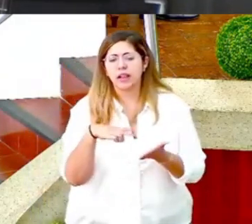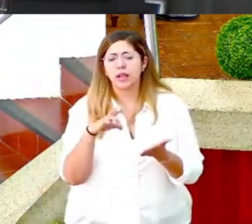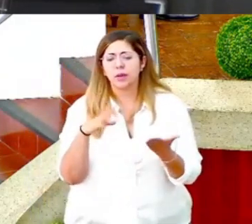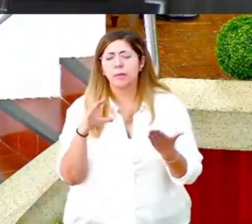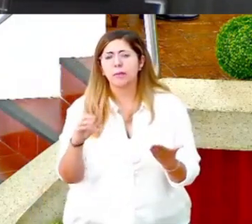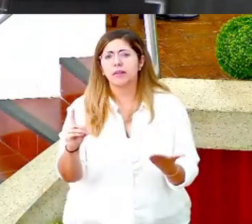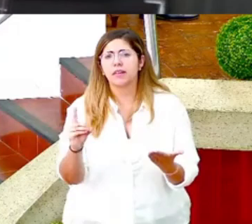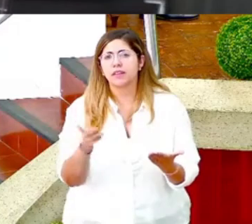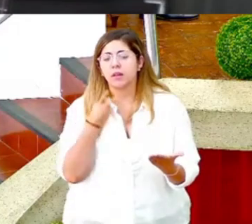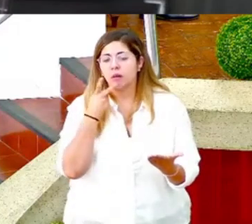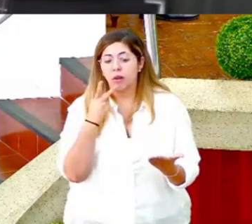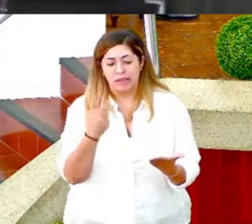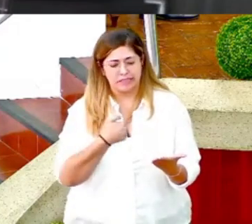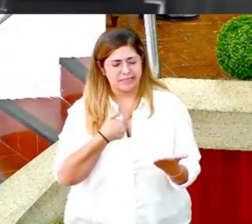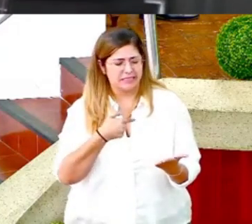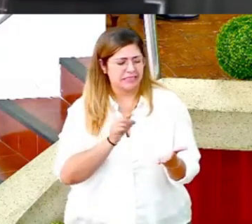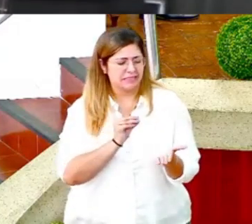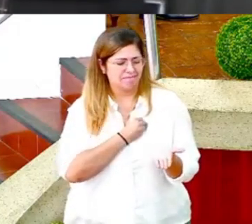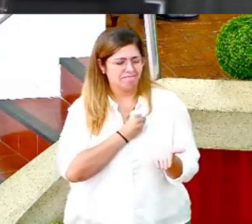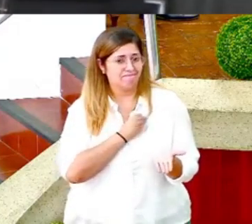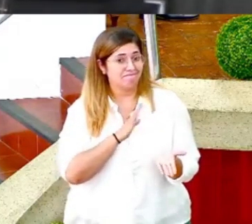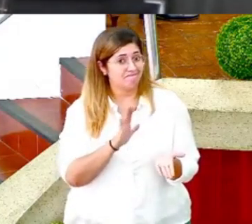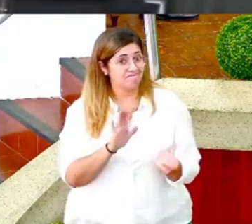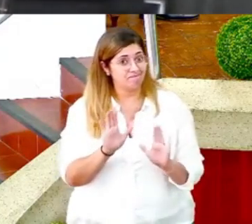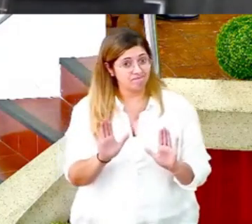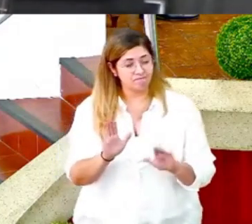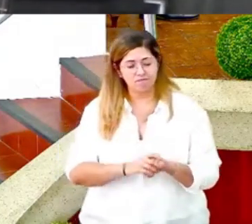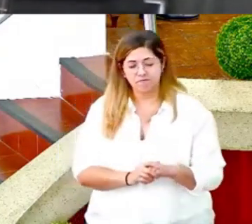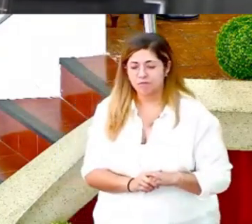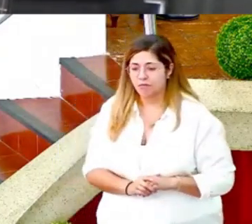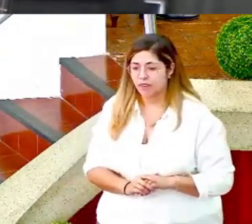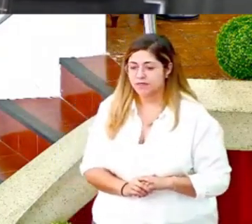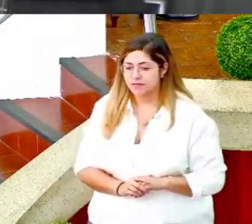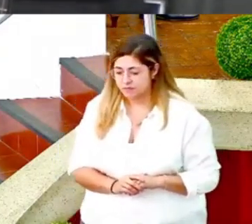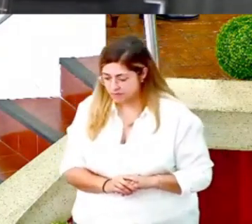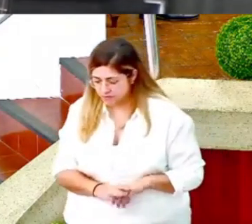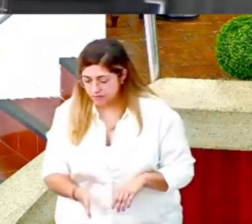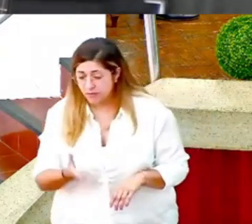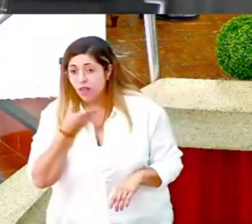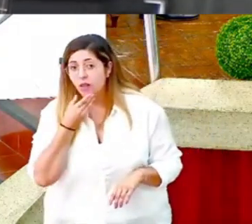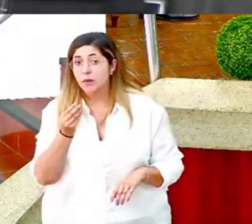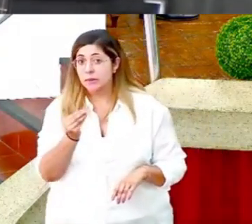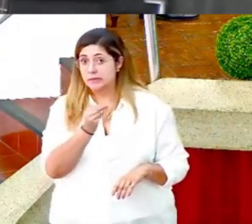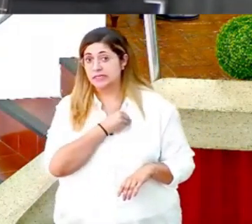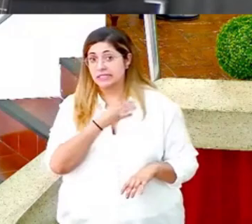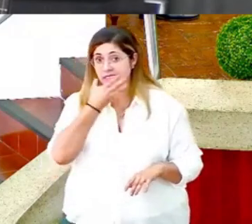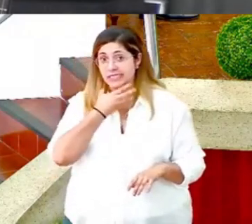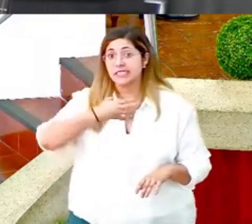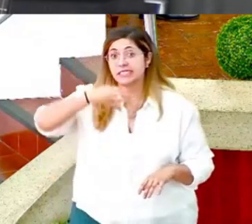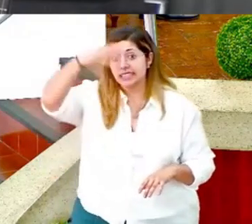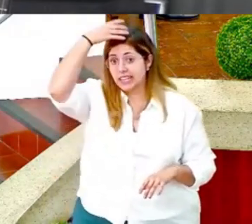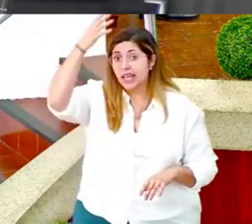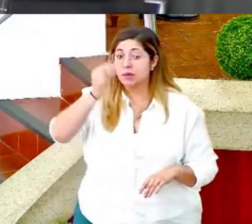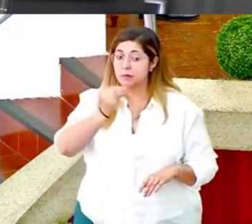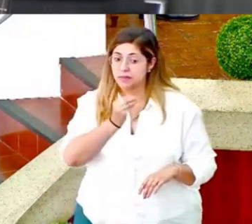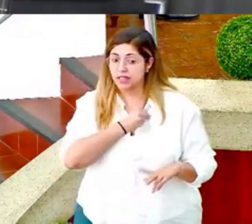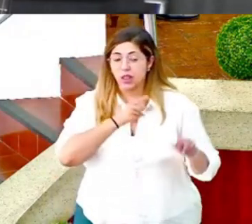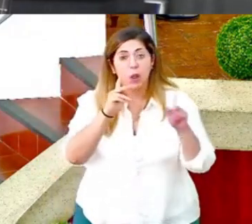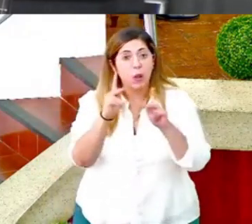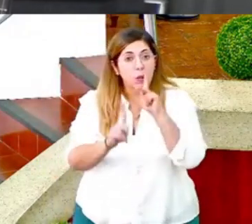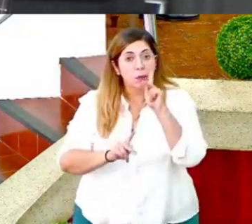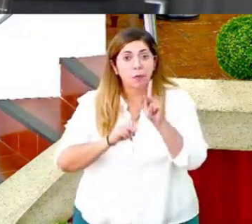Josias. O livro disse para Josias, pecador, rei pecador, povo pecador,